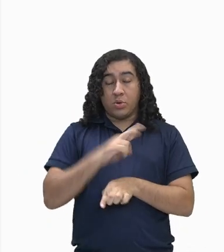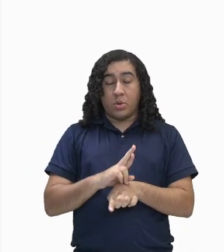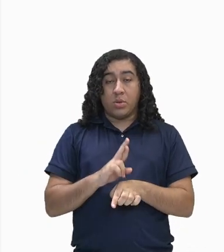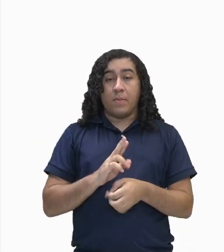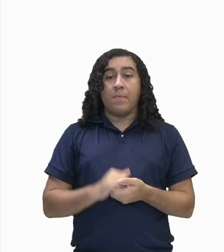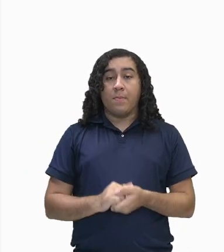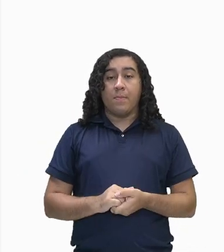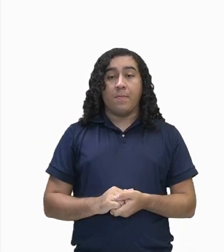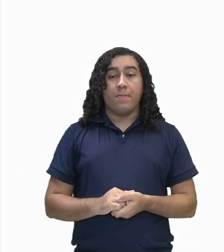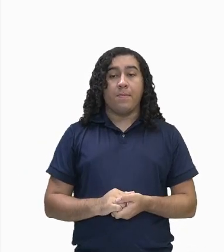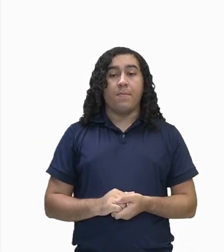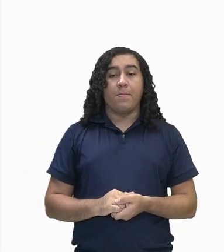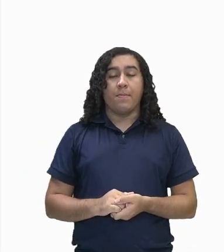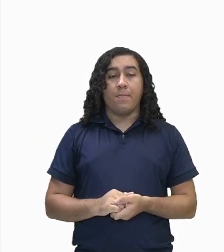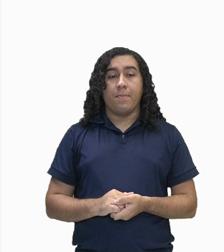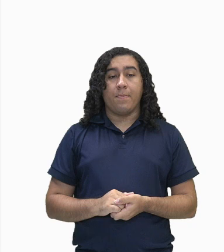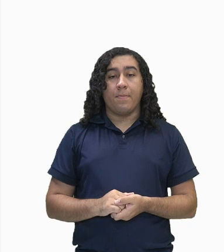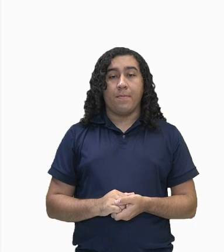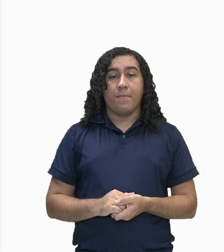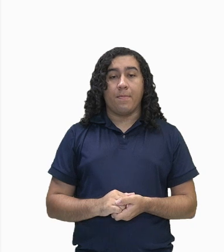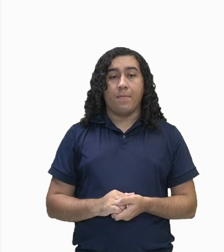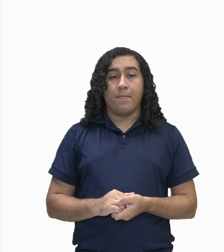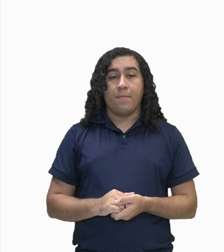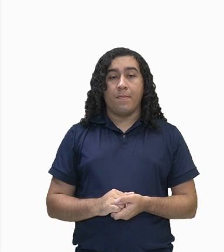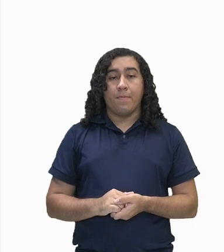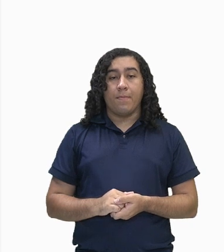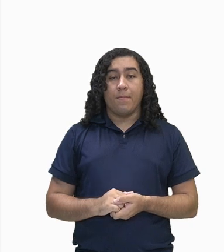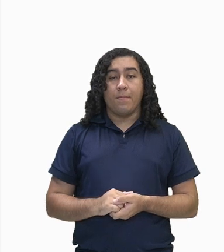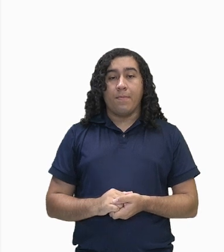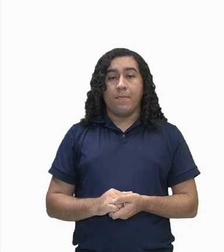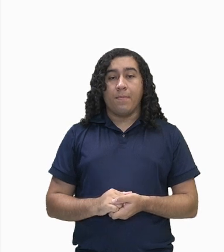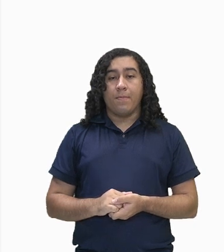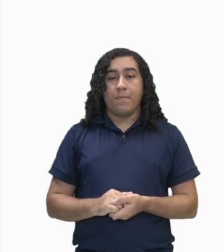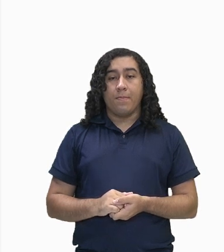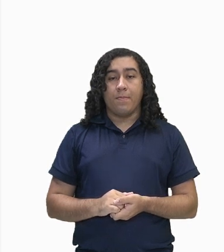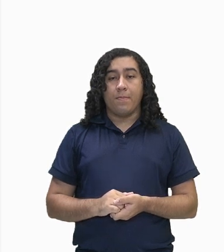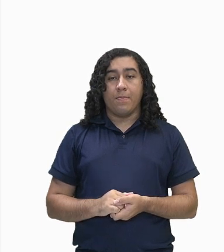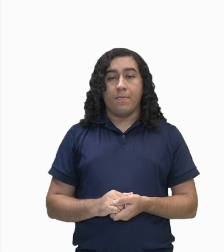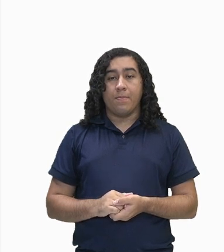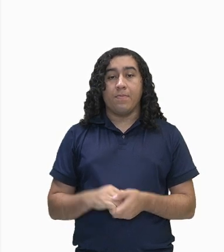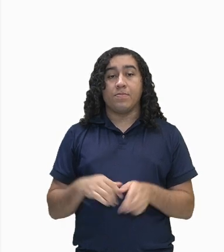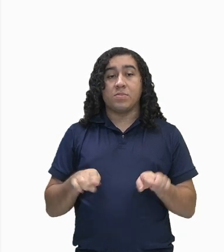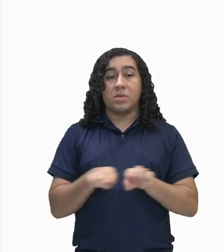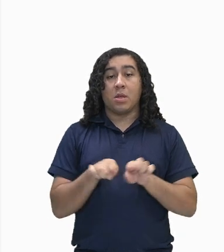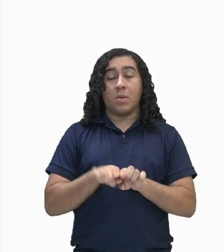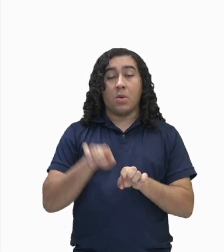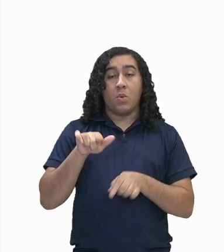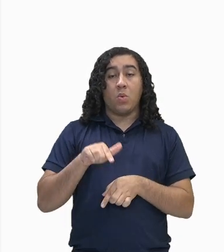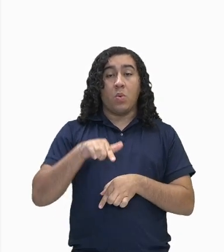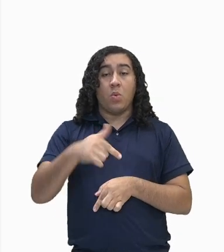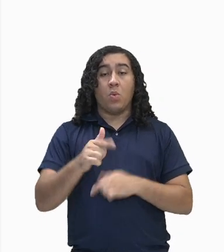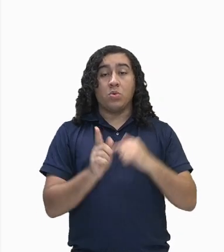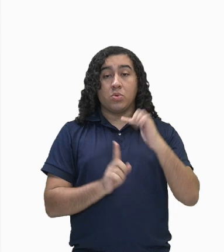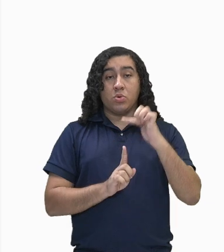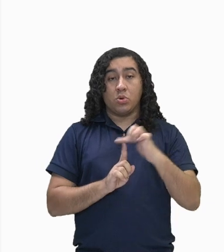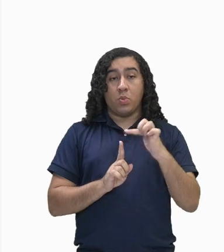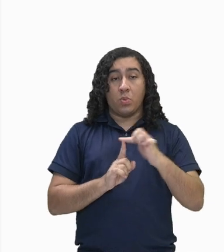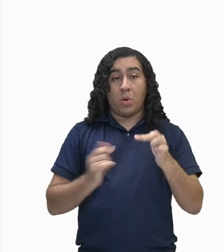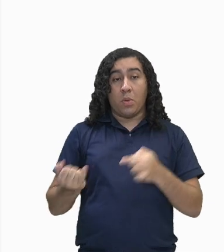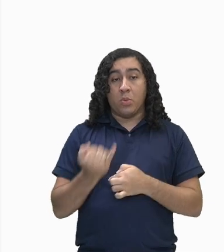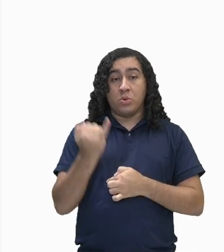religiosa. Vamos ver aí também outro tipo de rito, também muito importante, é